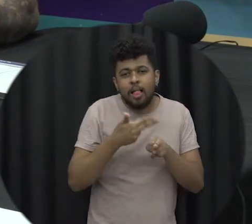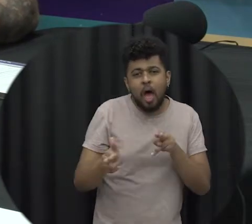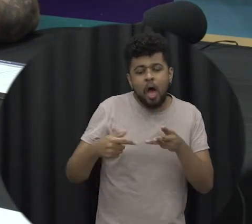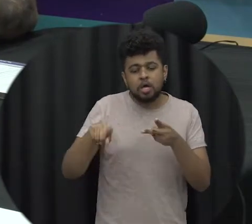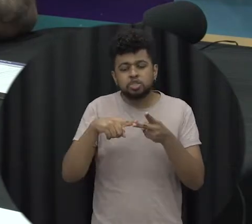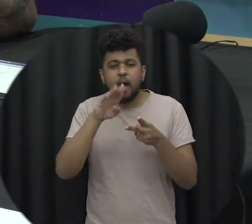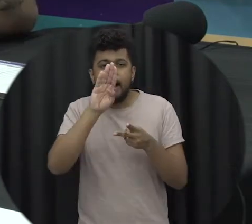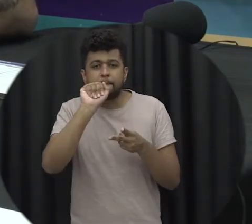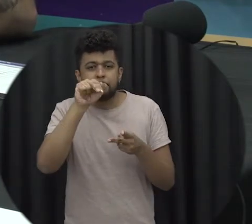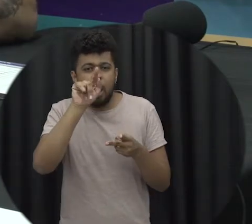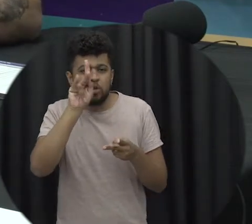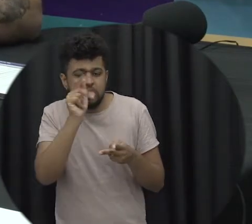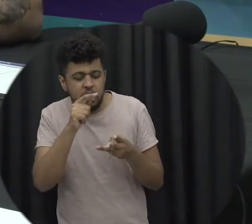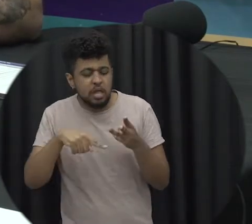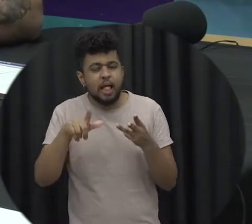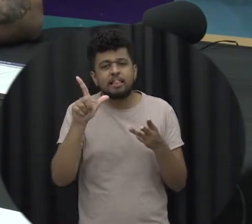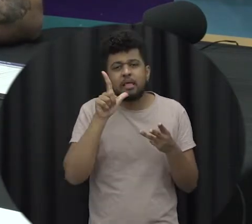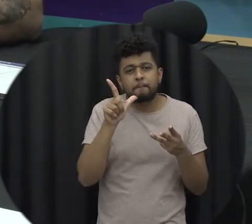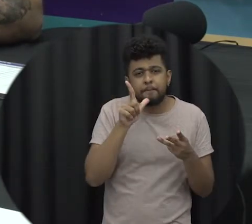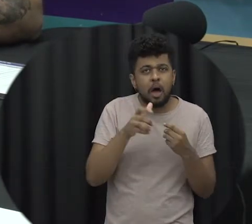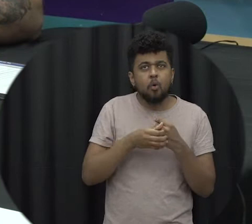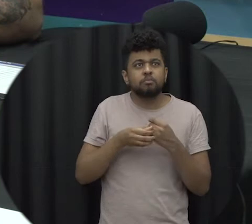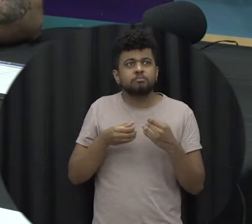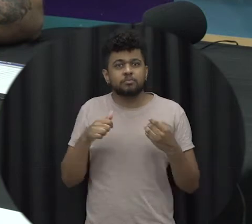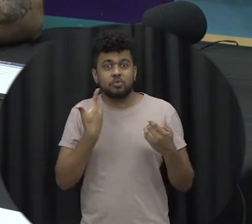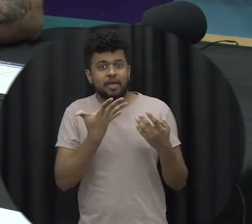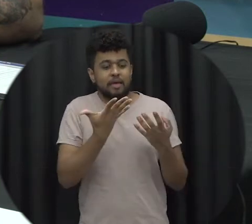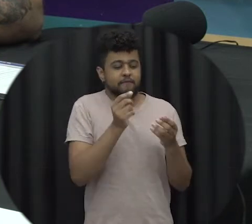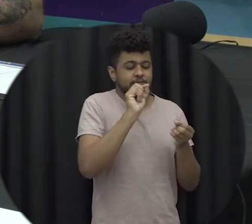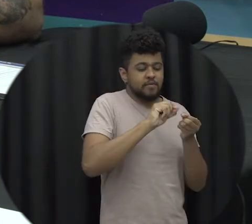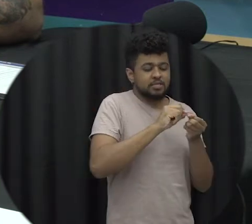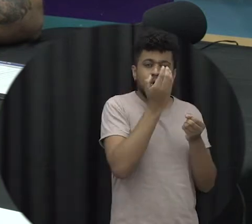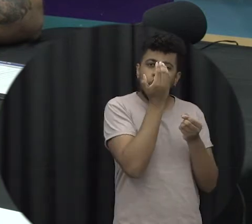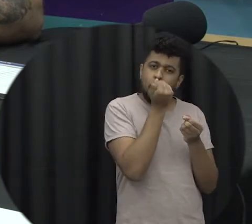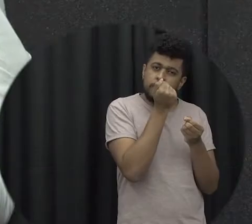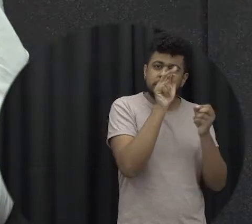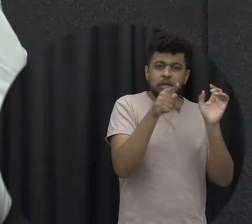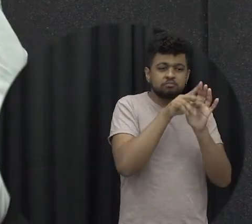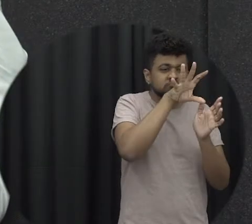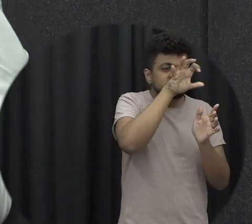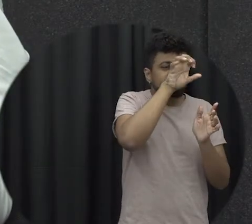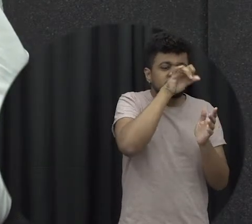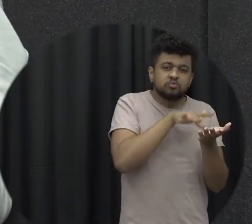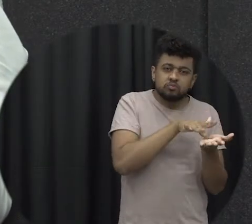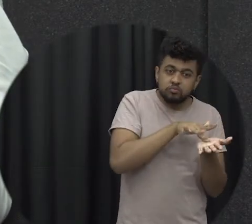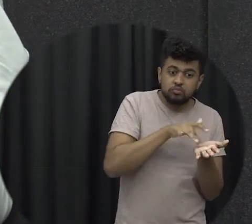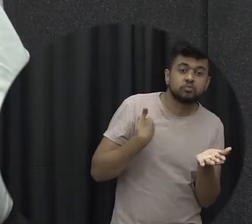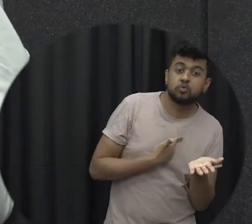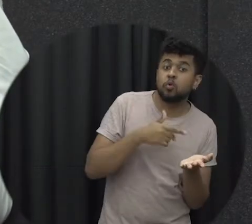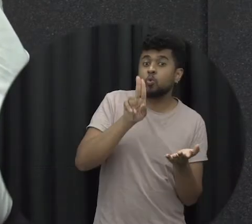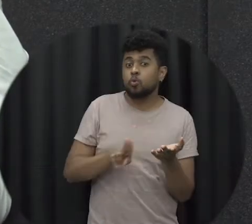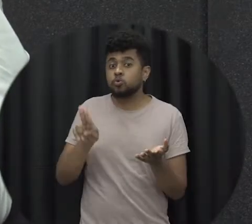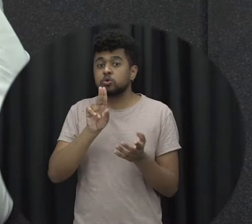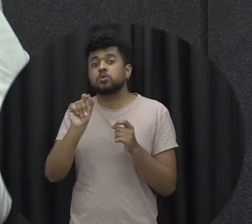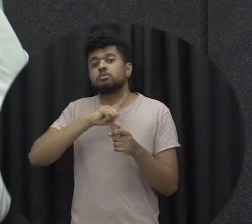limão. Então, em vez de preparar um alimento com aroma sintético, artificial, químico, a gente já